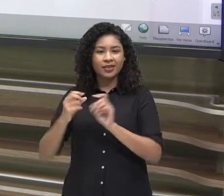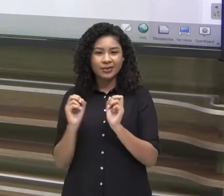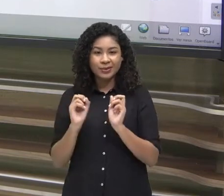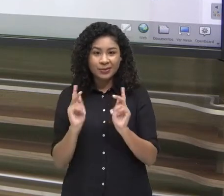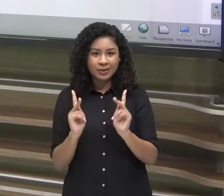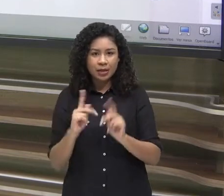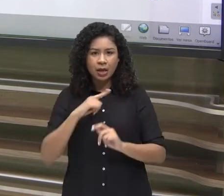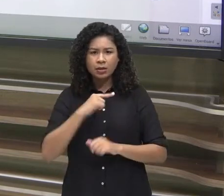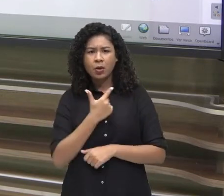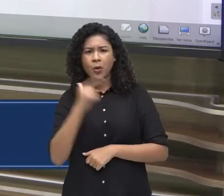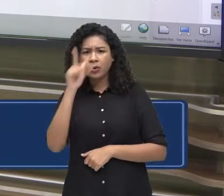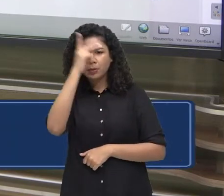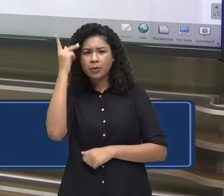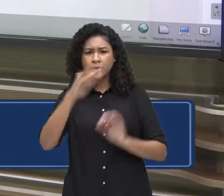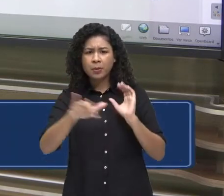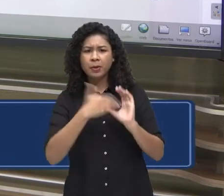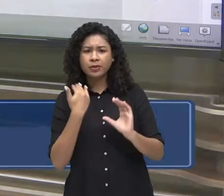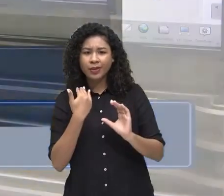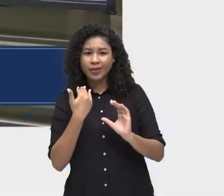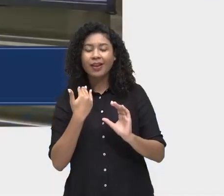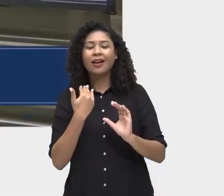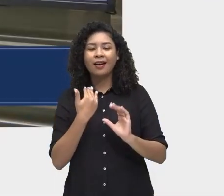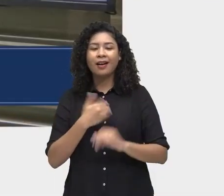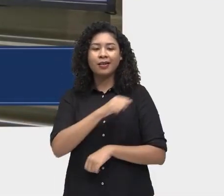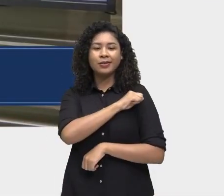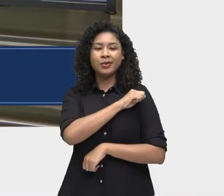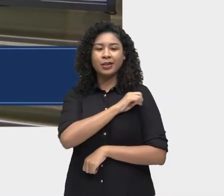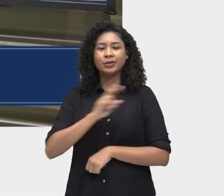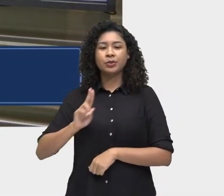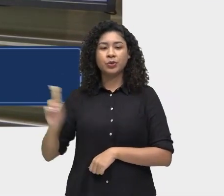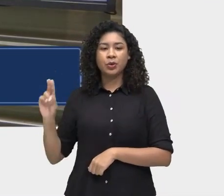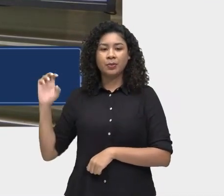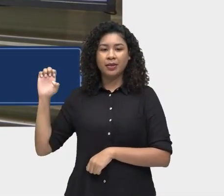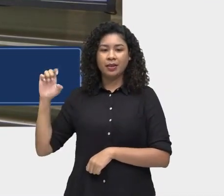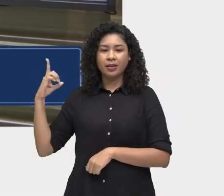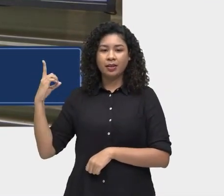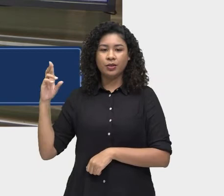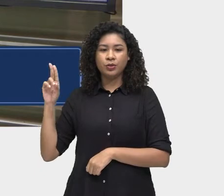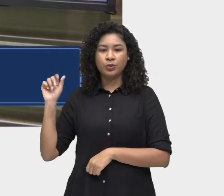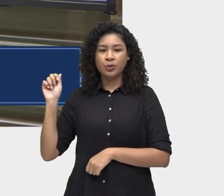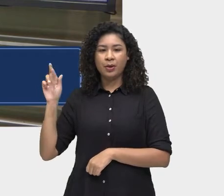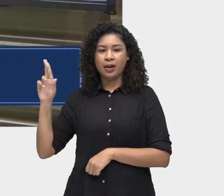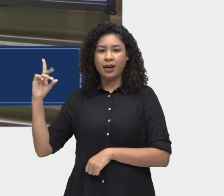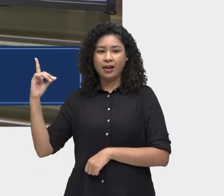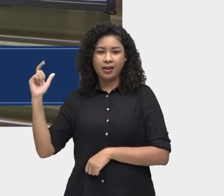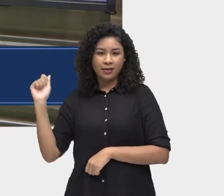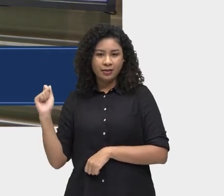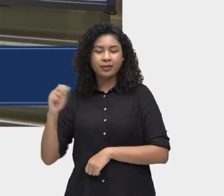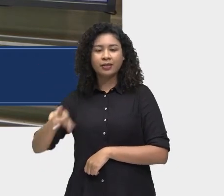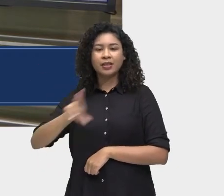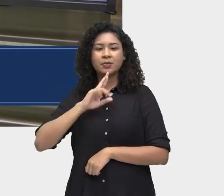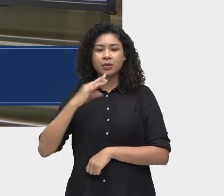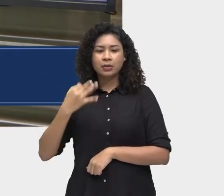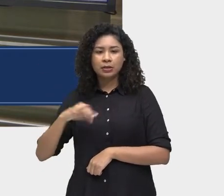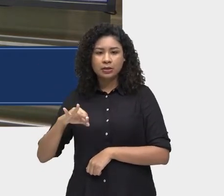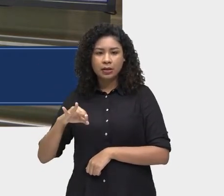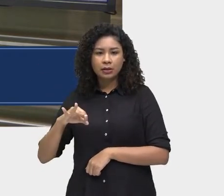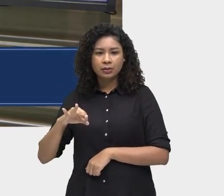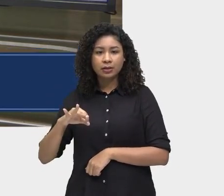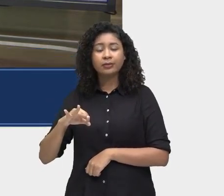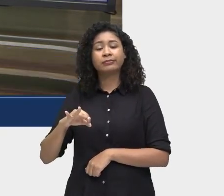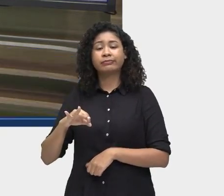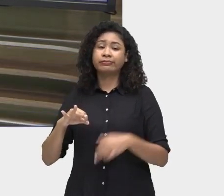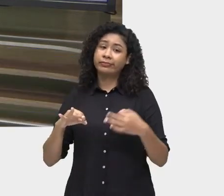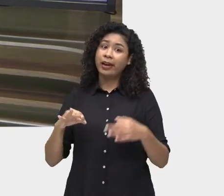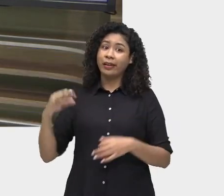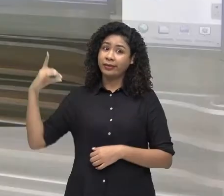outra participação ali, letra C, né, da nossa aluna Eduarda, mas como nós já vimos, a respostinha certa aí é letra